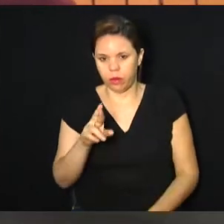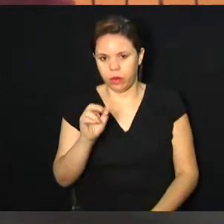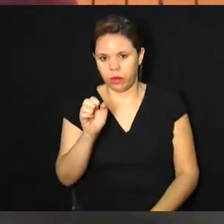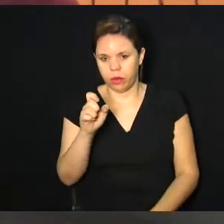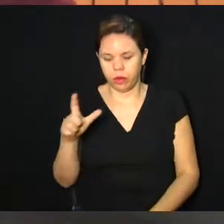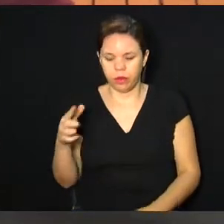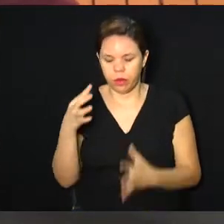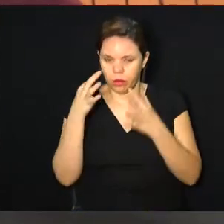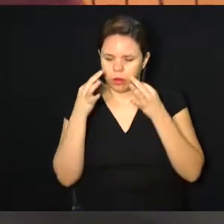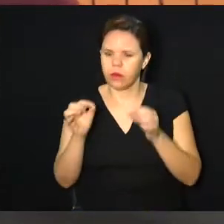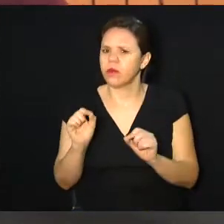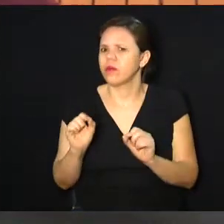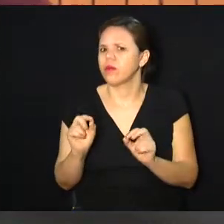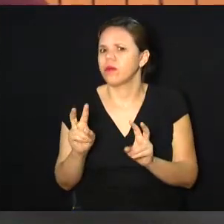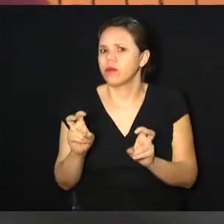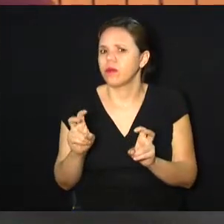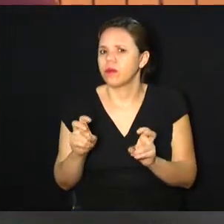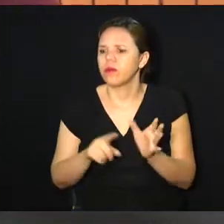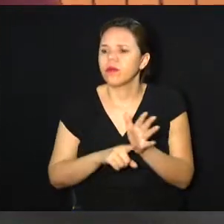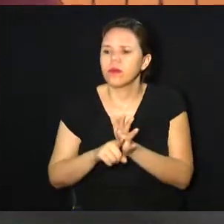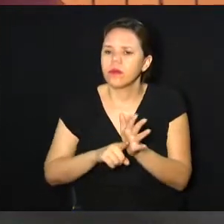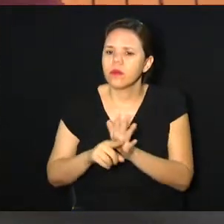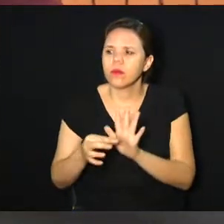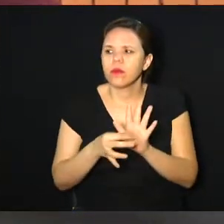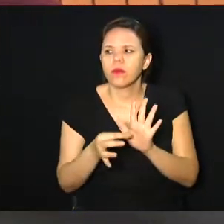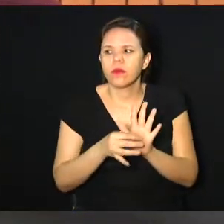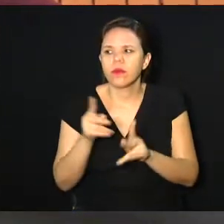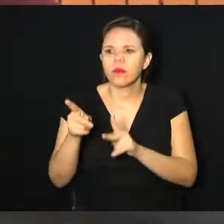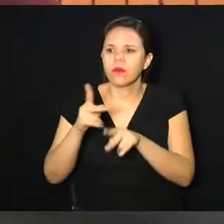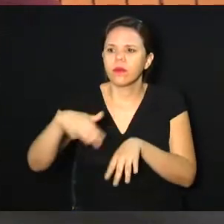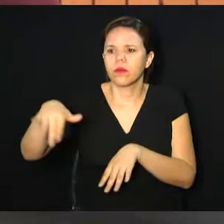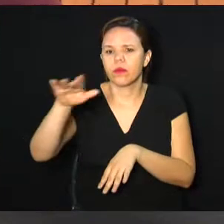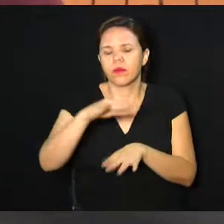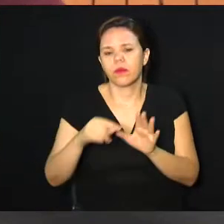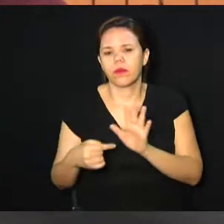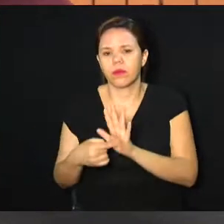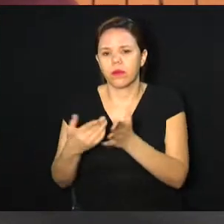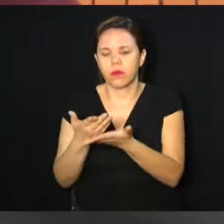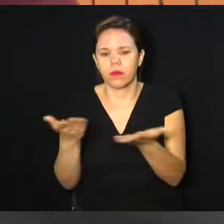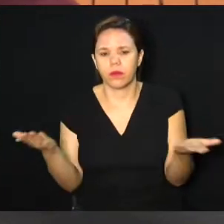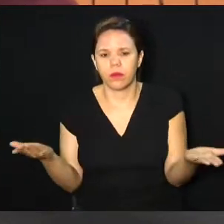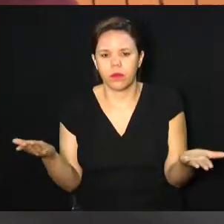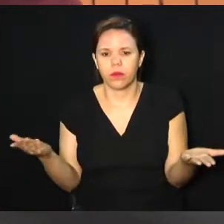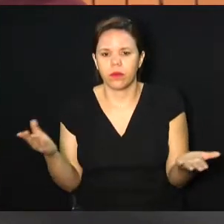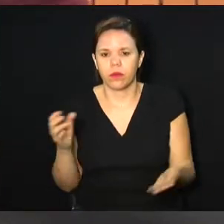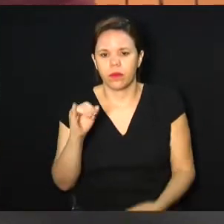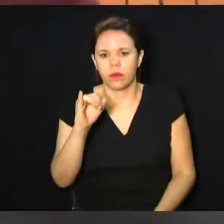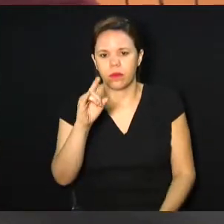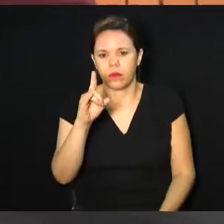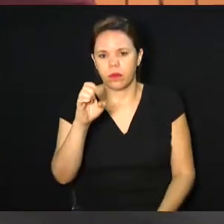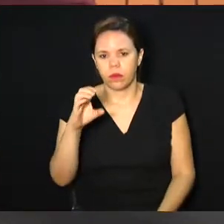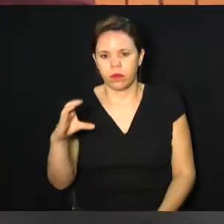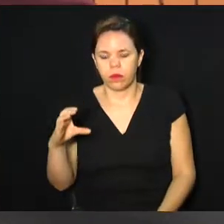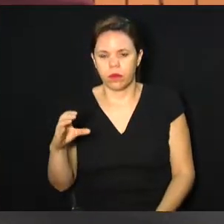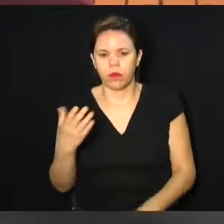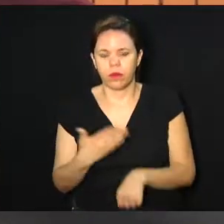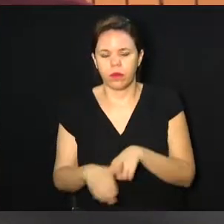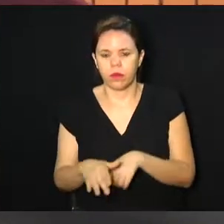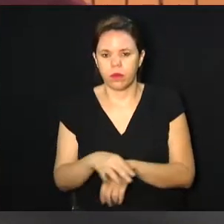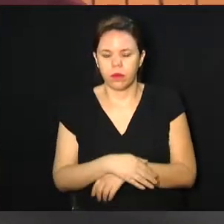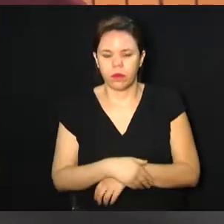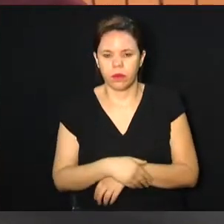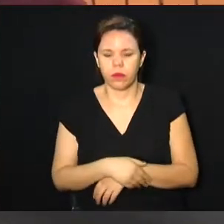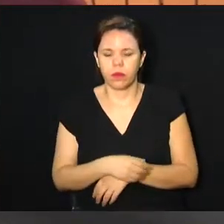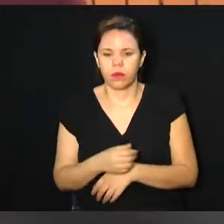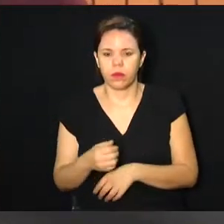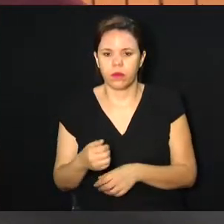atenção para a questão da consulta pública, que ele vai mostrar, o IDEC tem uma série de boas práticas de licitações